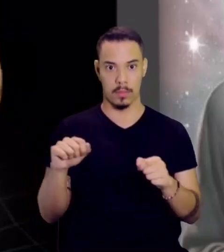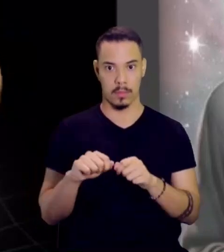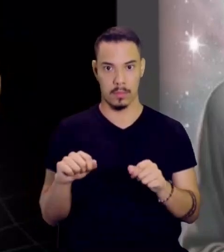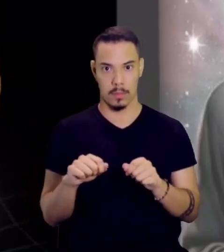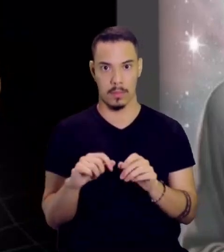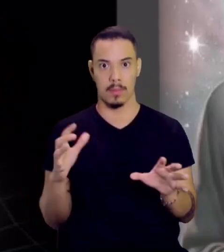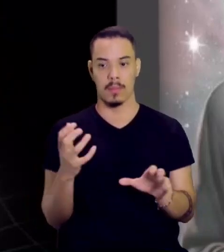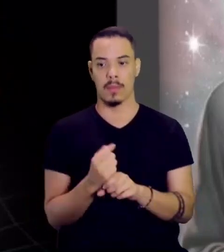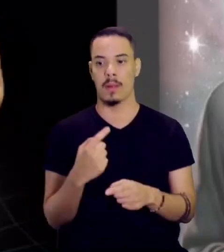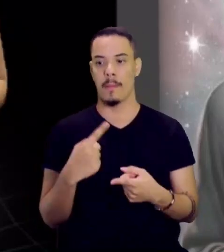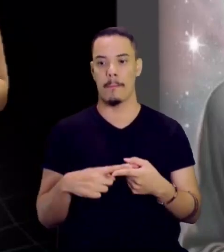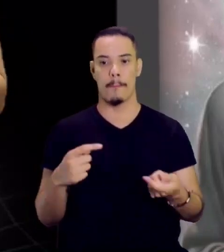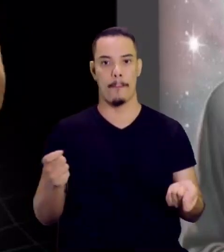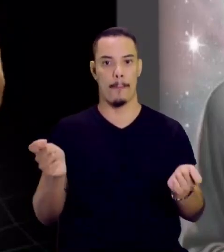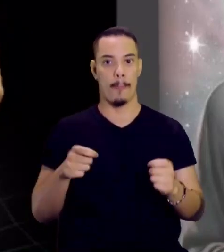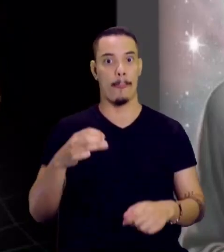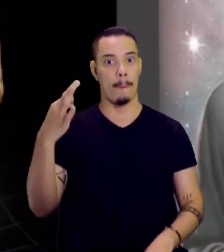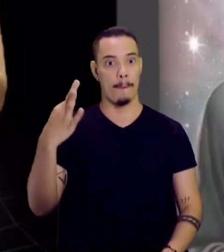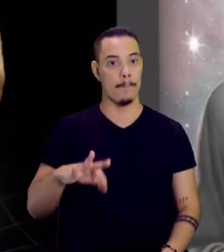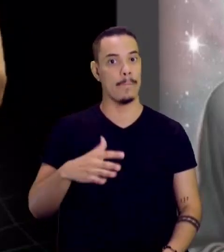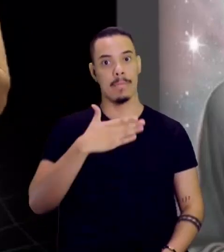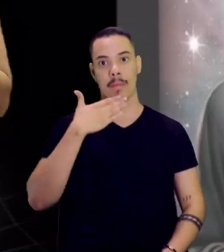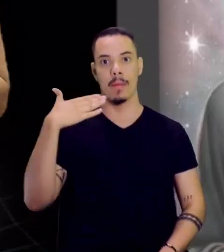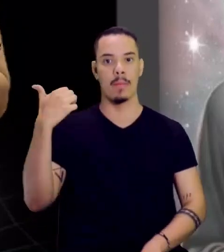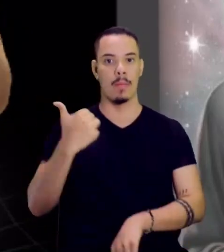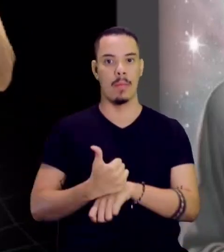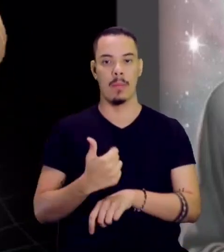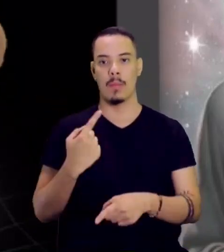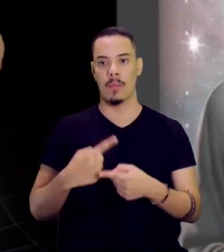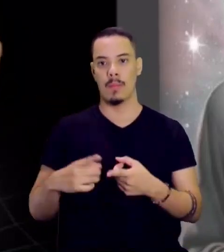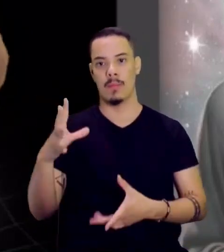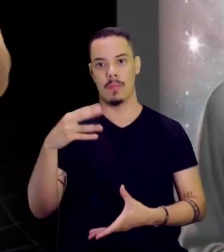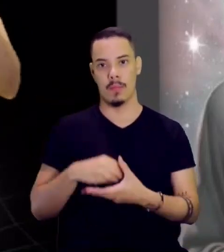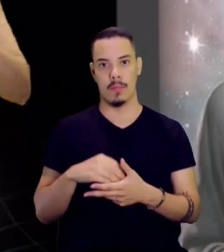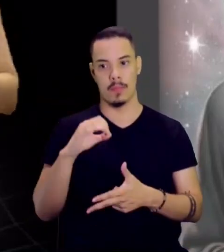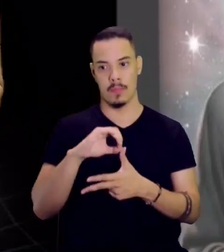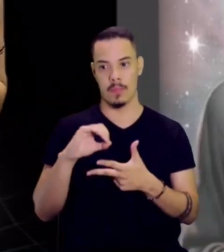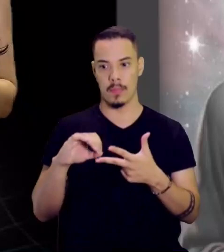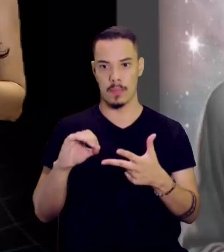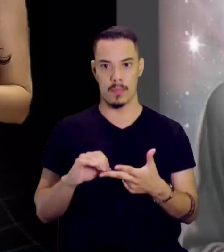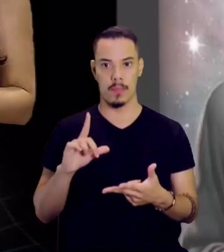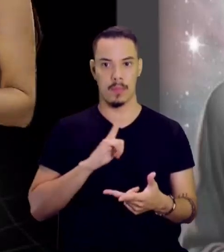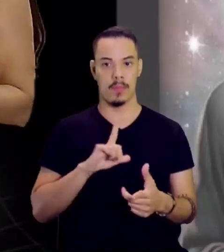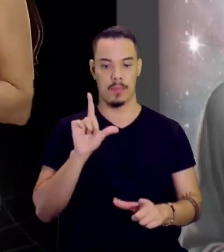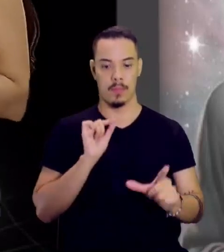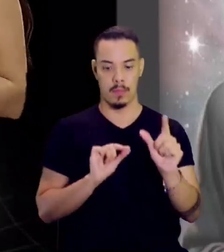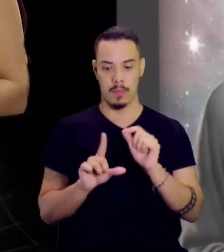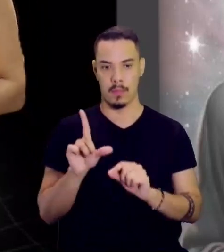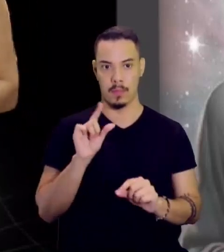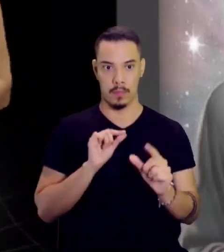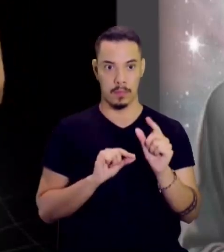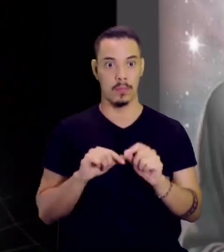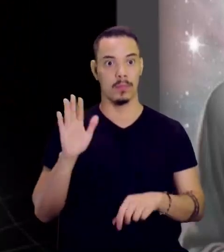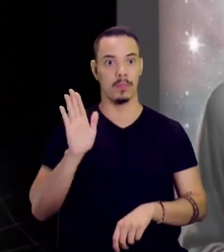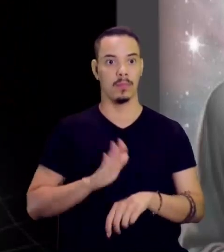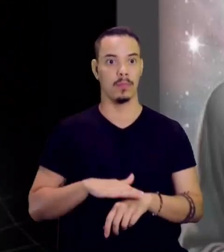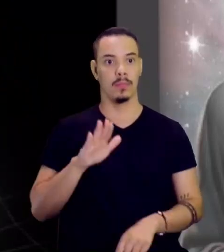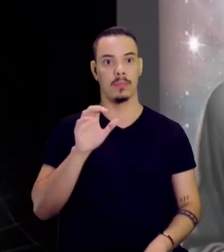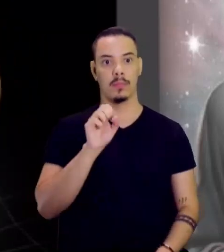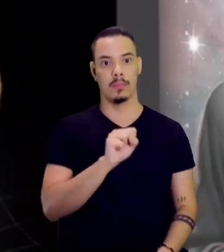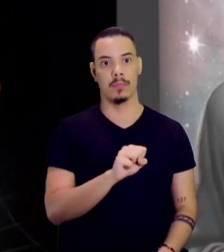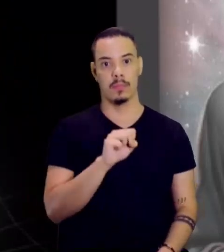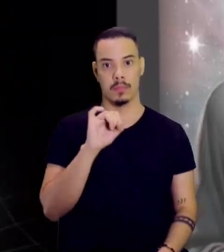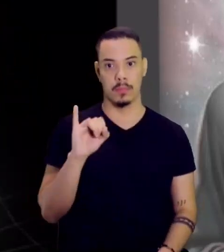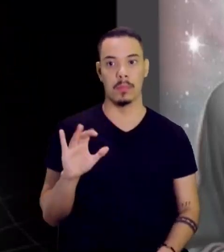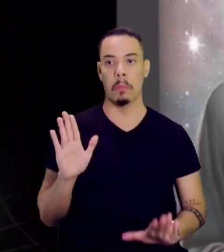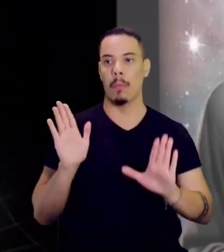a probabilidade de estar mais certo vai ser melhor, porque geralmente no Enem, quando vem lá com múltipla escolha, cobra-se mais o SI. Mas se quiser se mostrar